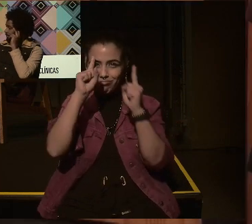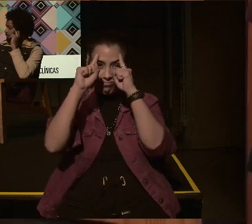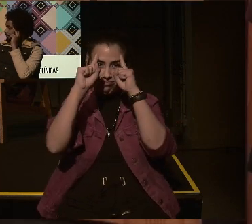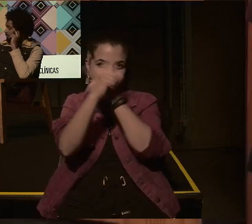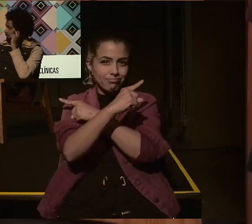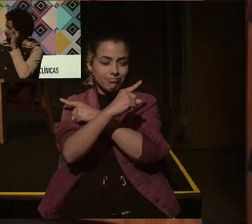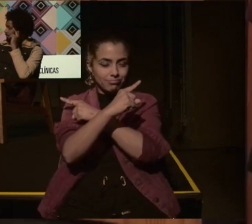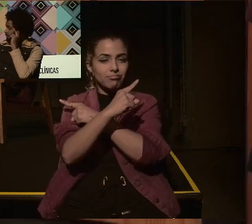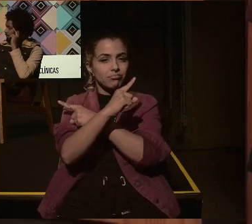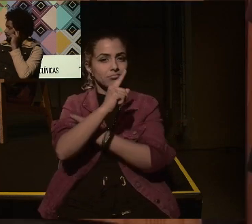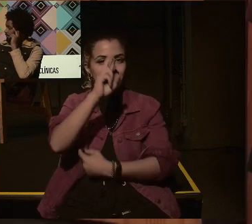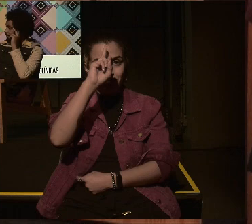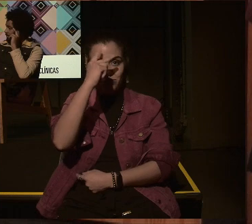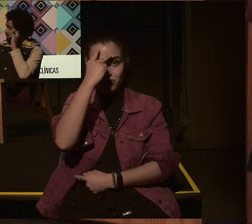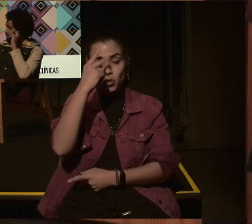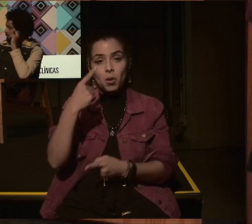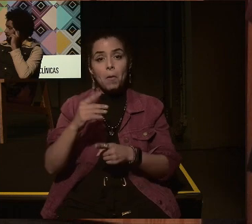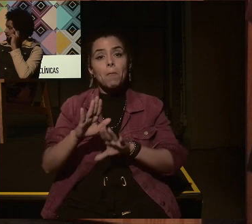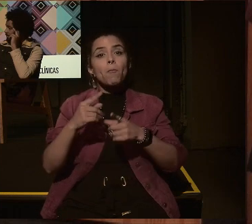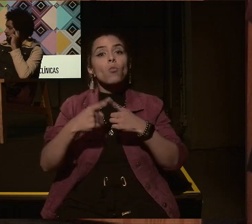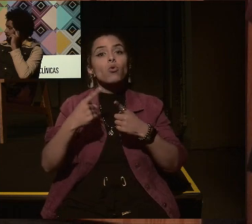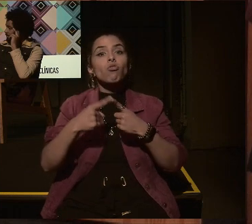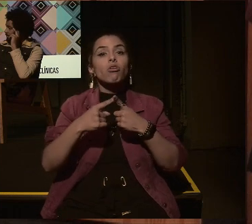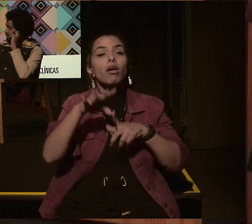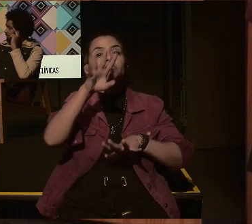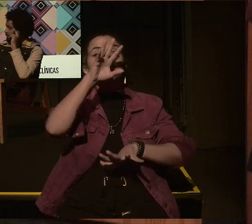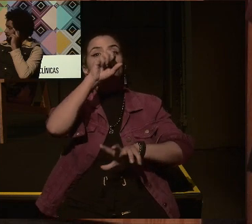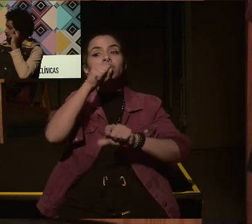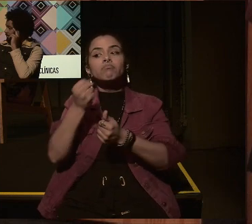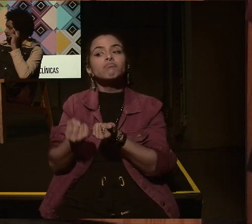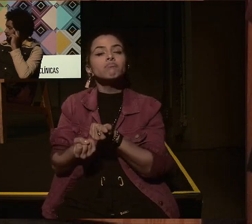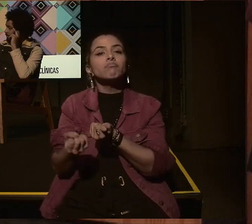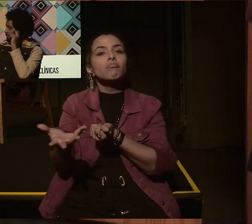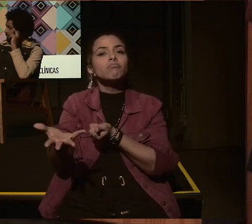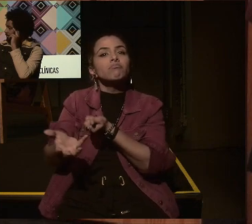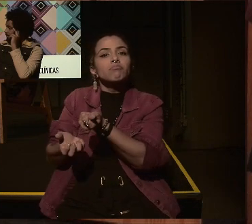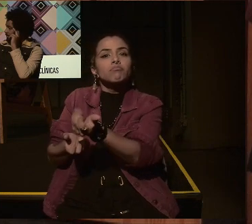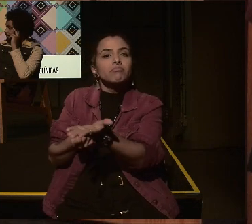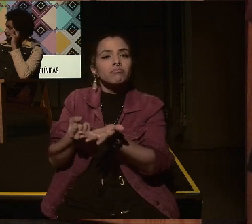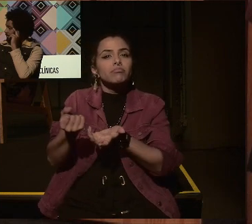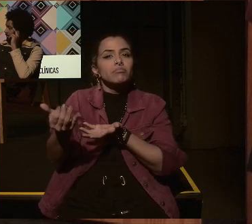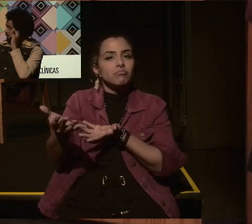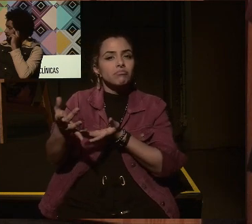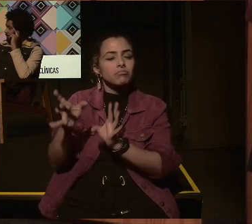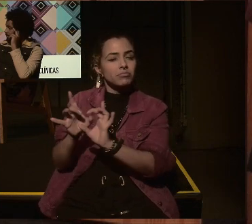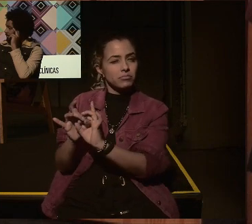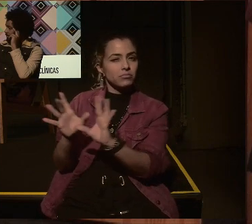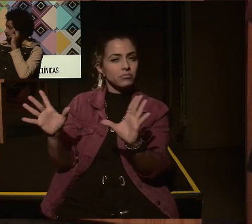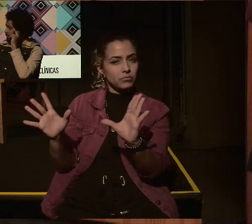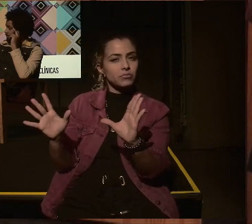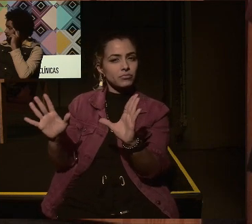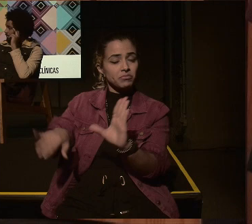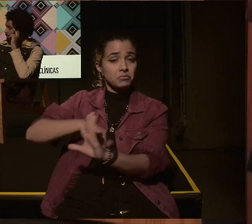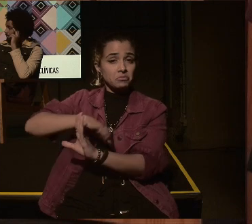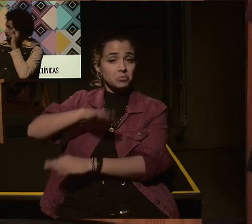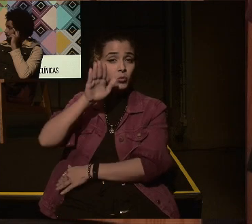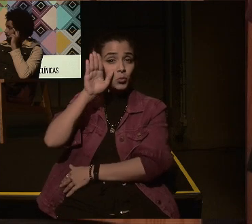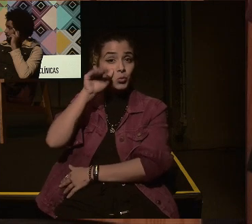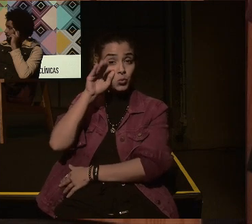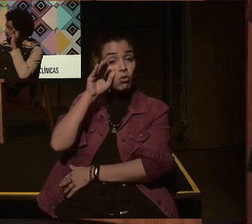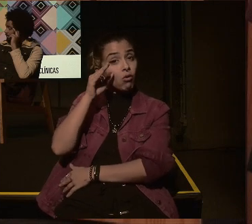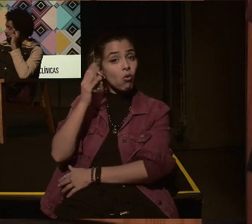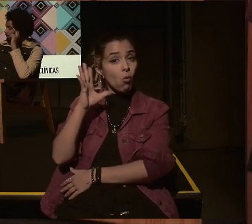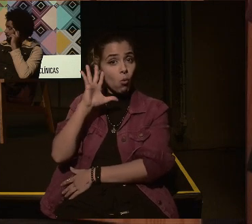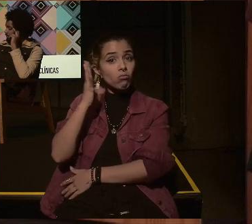dando respiro, oxigênio, é isso? Curiosamente, os casos vão